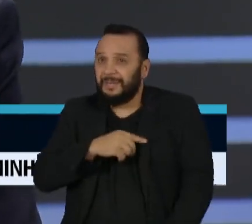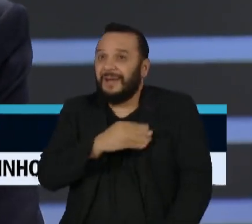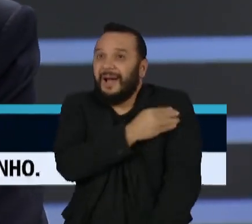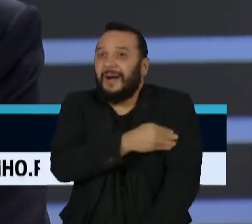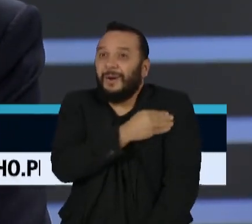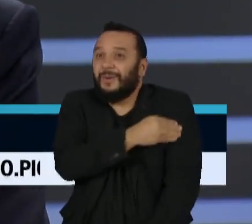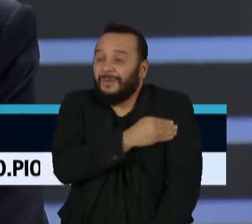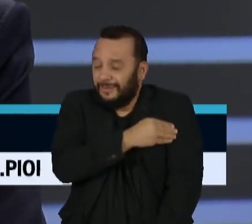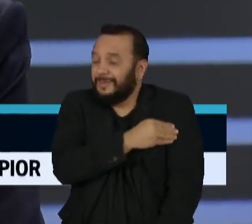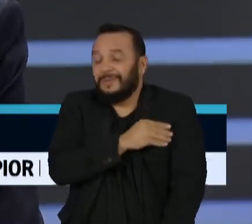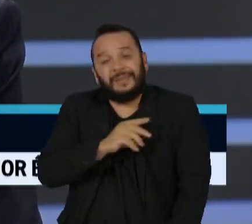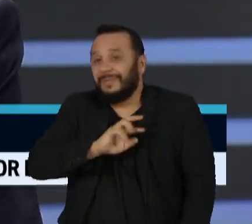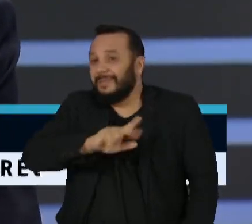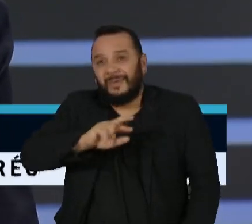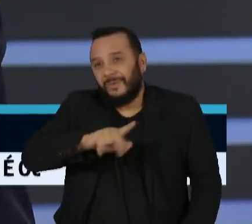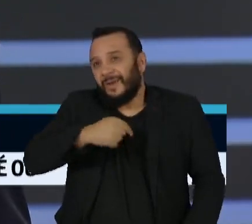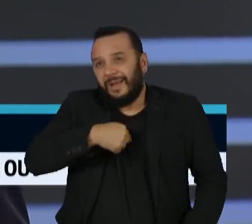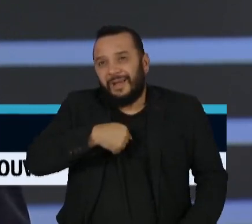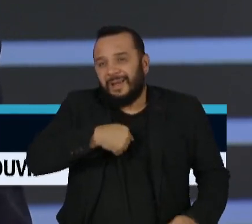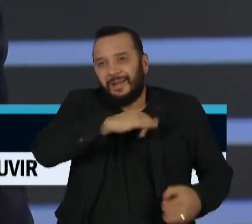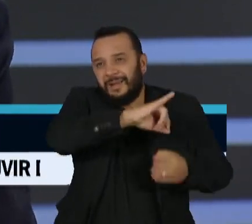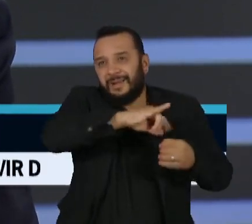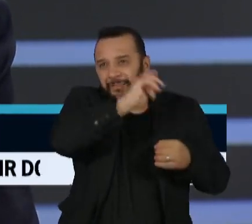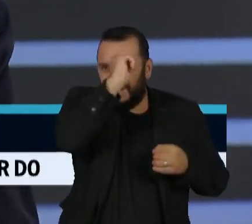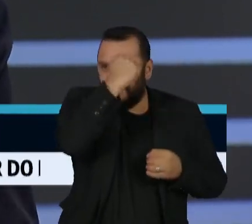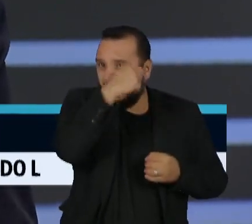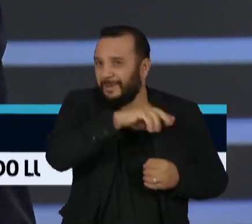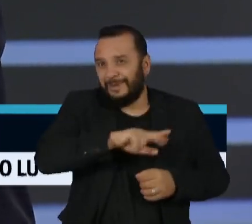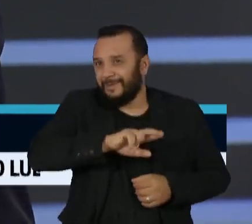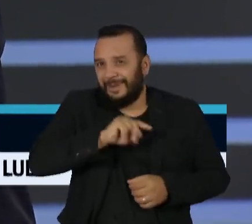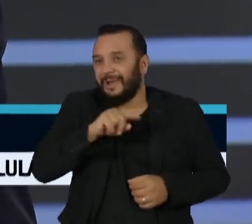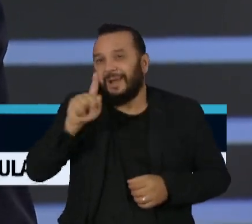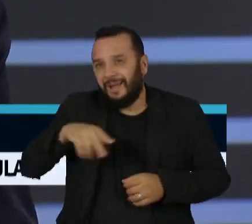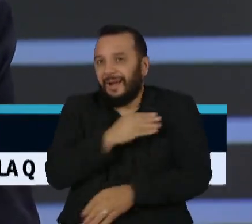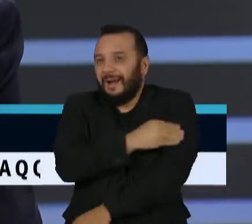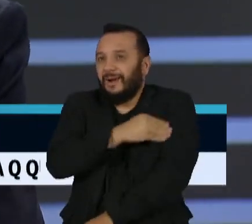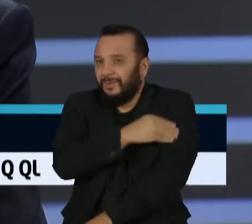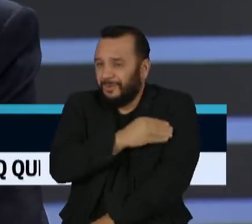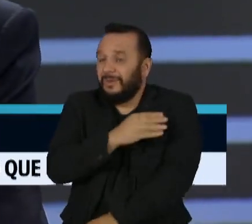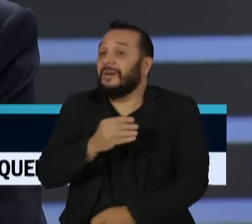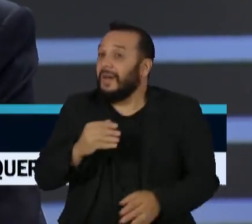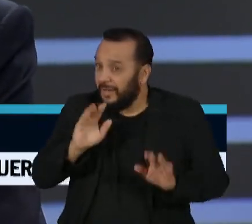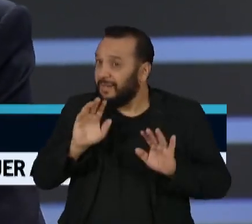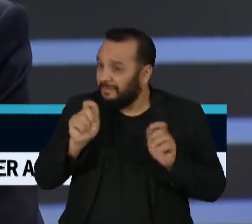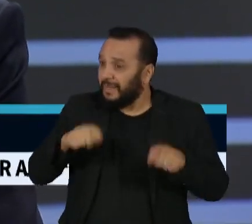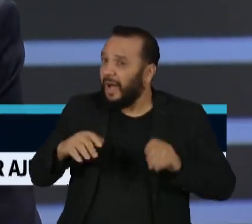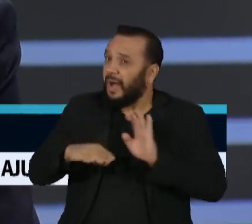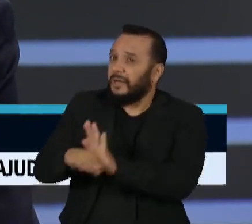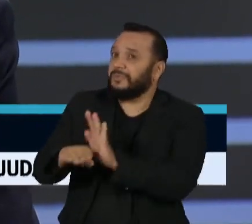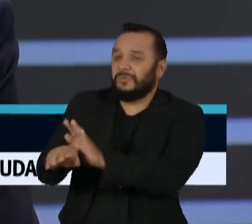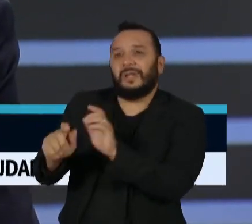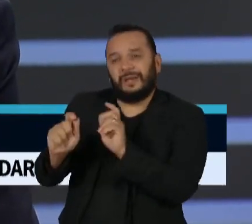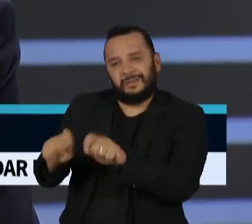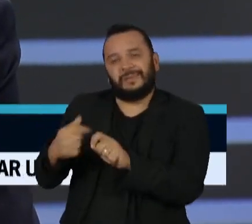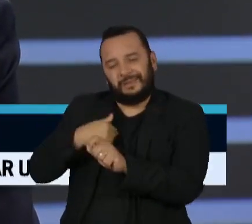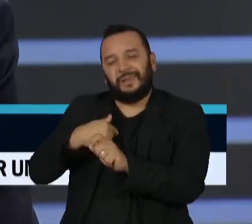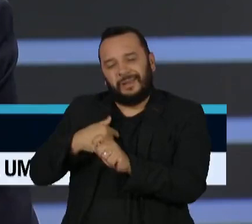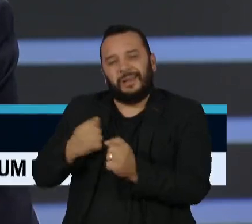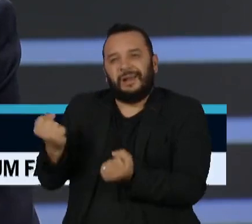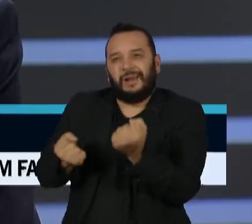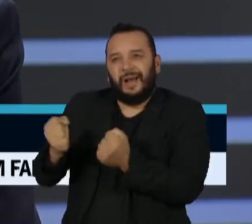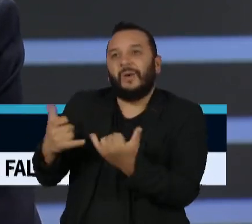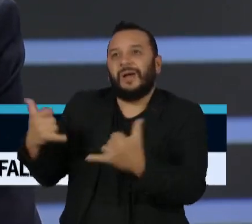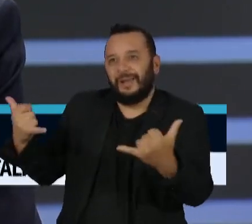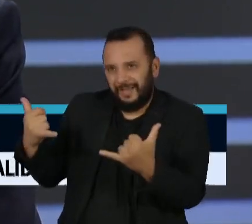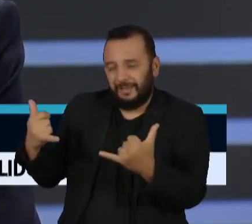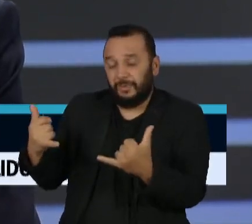fóssil que alimenta carro que vai alimentar no futuro carro elétrico o carro elétrico vai ser alimentado por álcool e tetanol